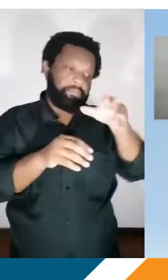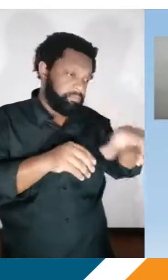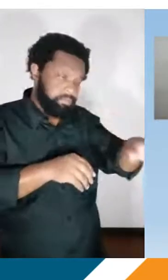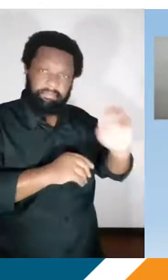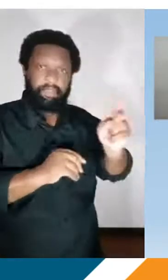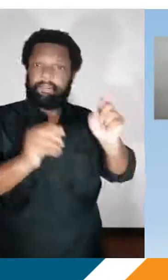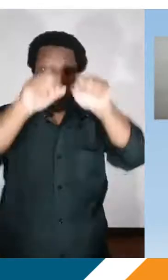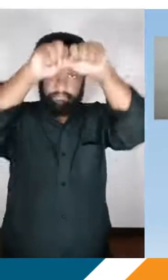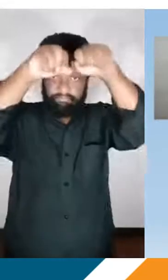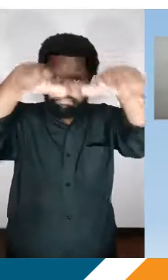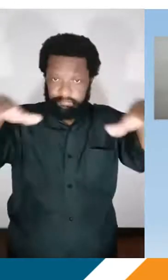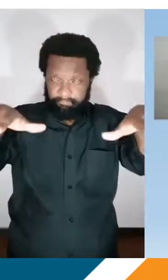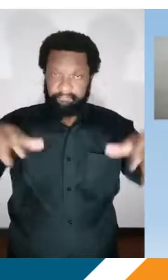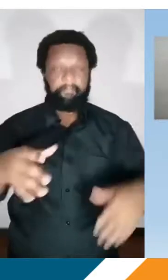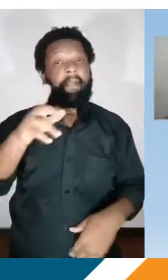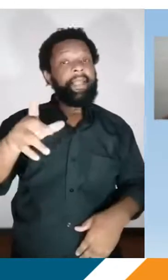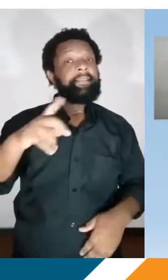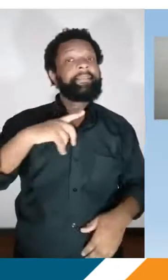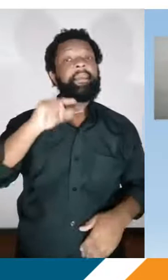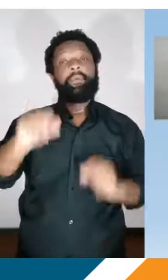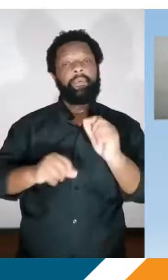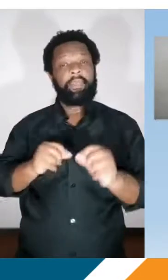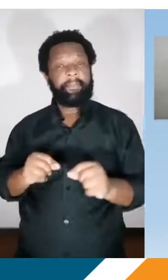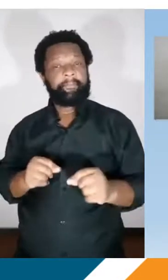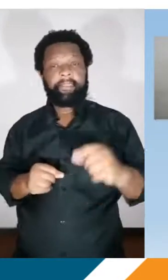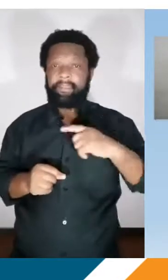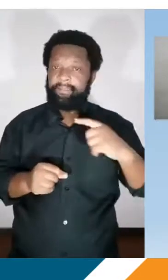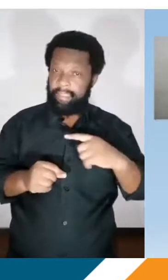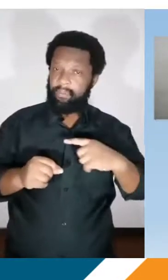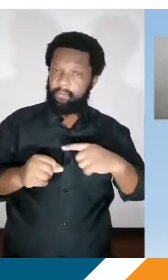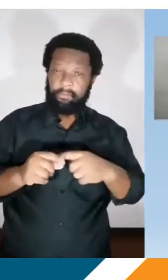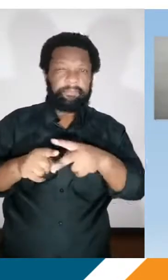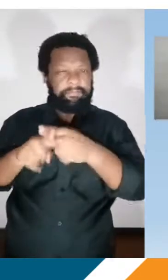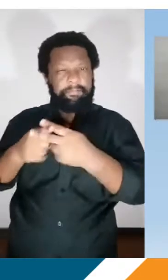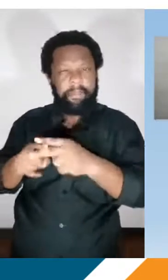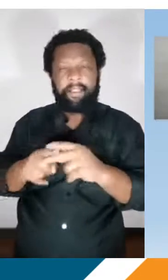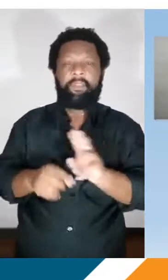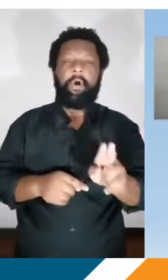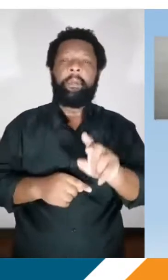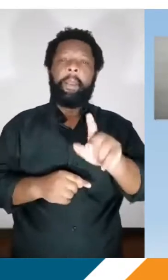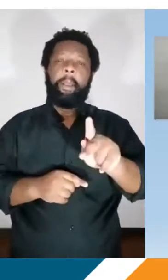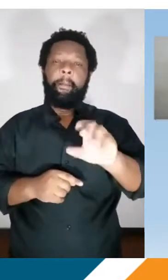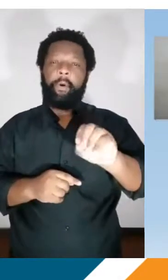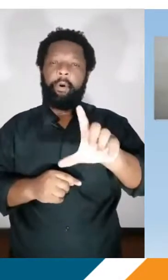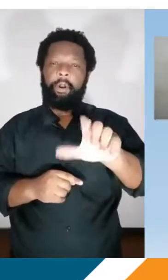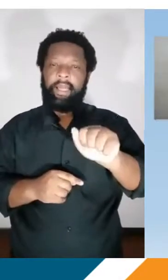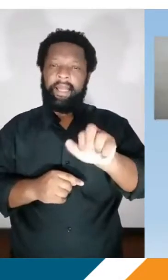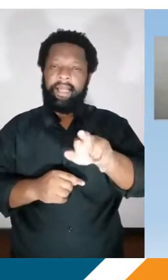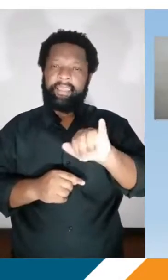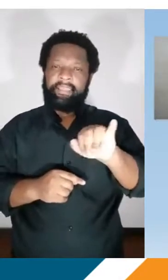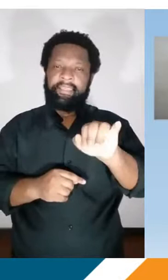ir propriamente. Aí o que acontece? Há um equipamento, tá, chamado de polarizador, que